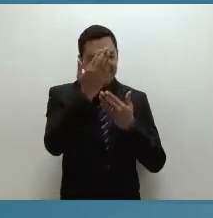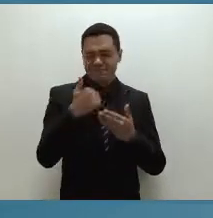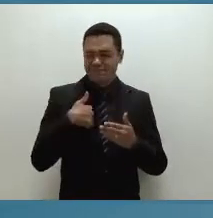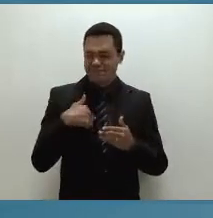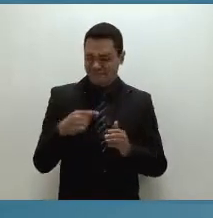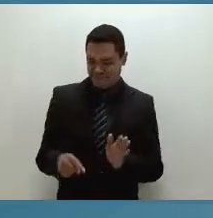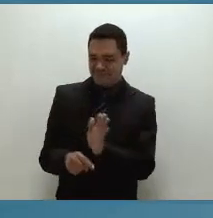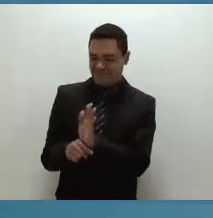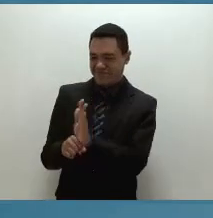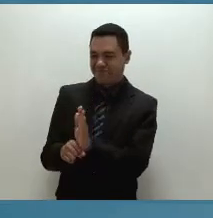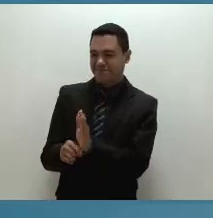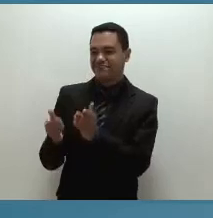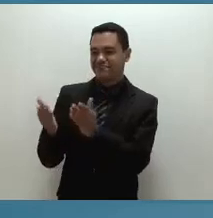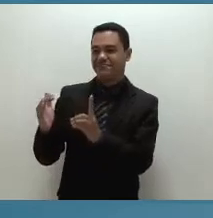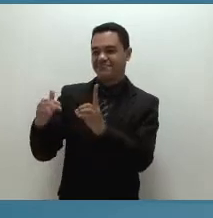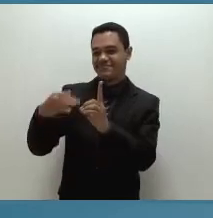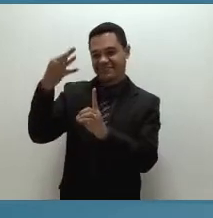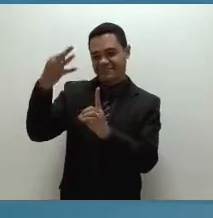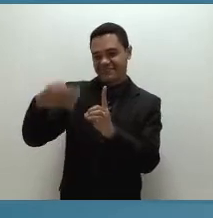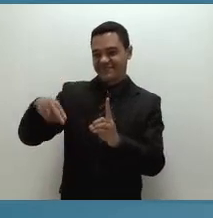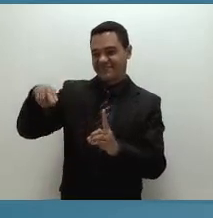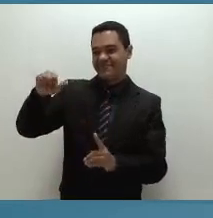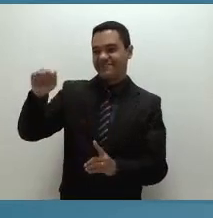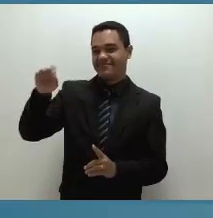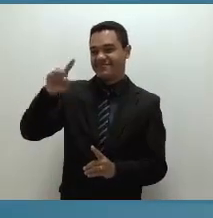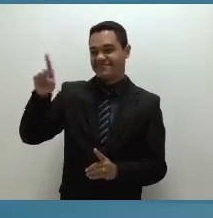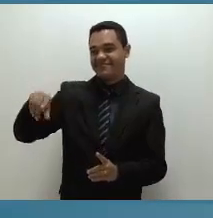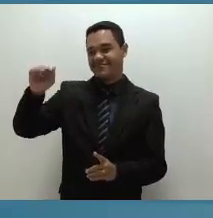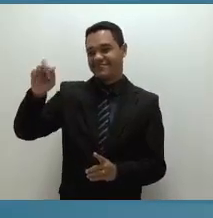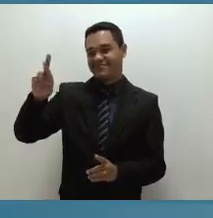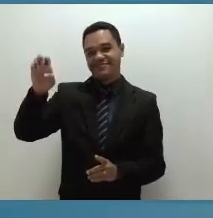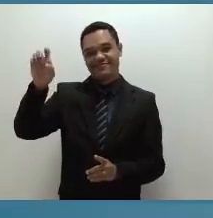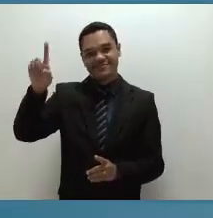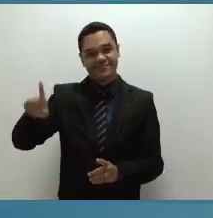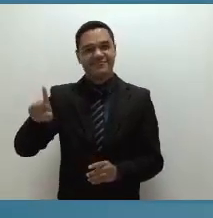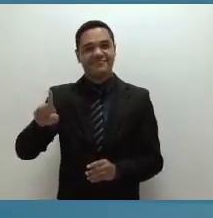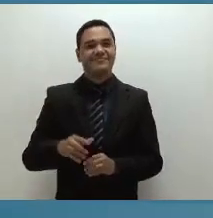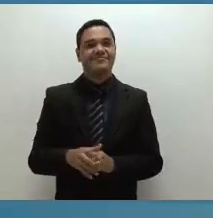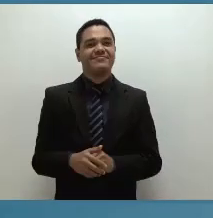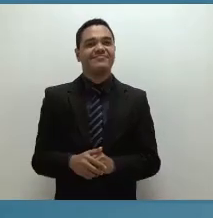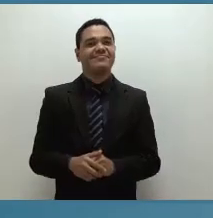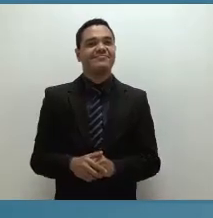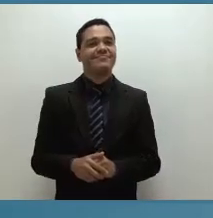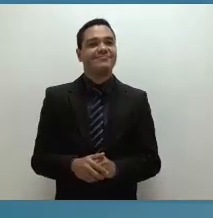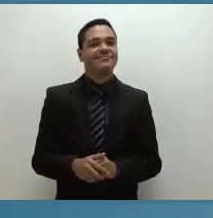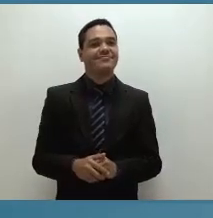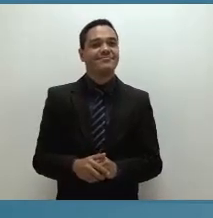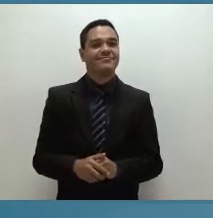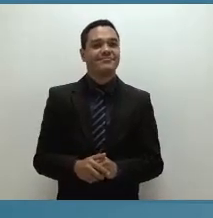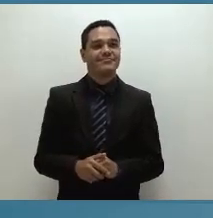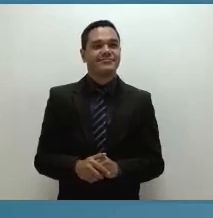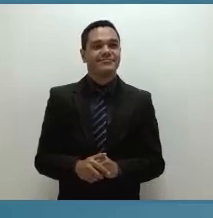Desembargadora Rosileite Maria da Costa Cunha. Presidente, com os 44 anos